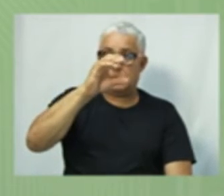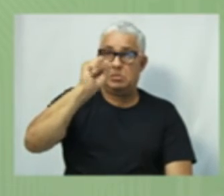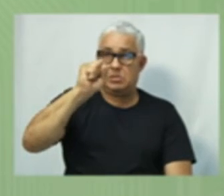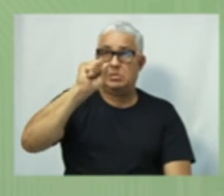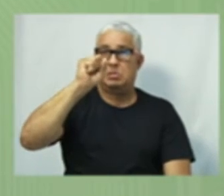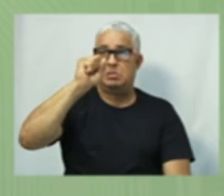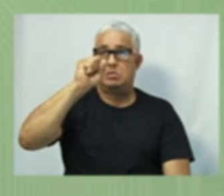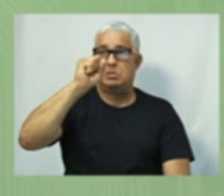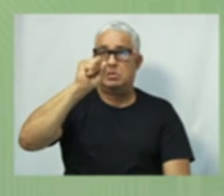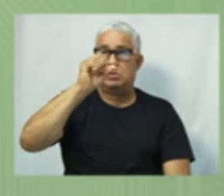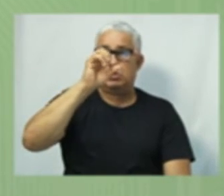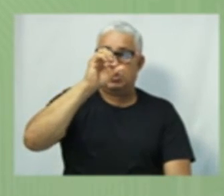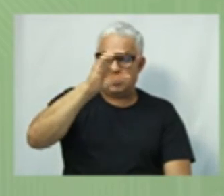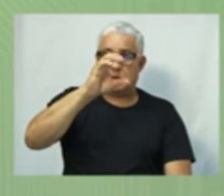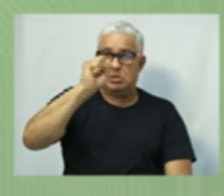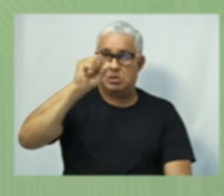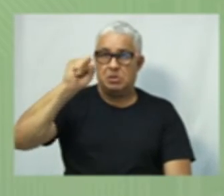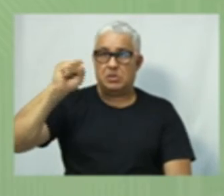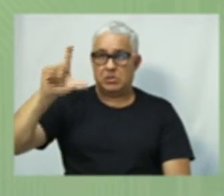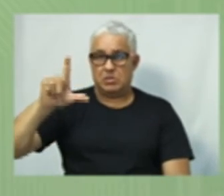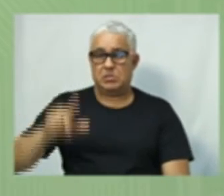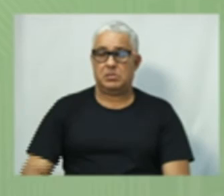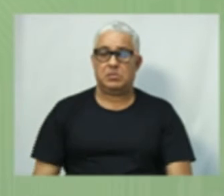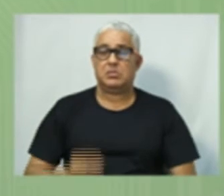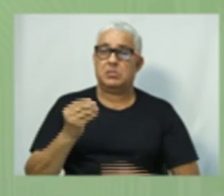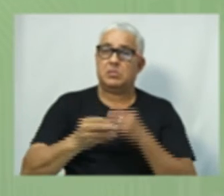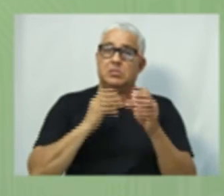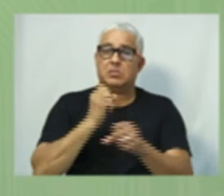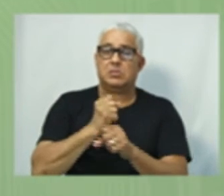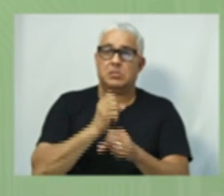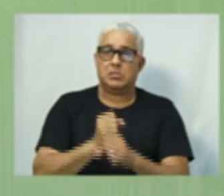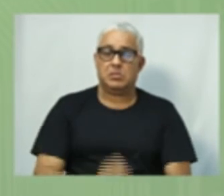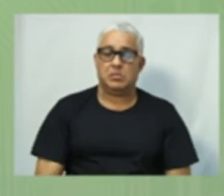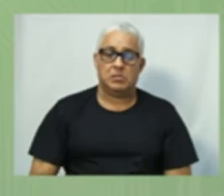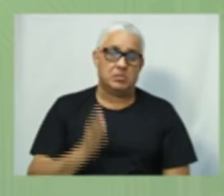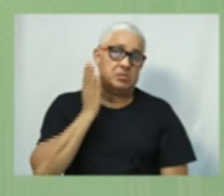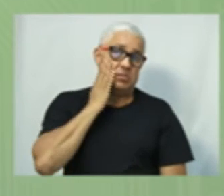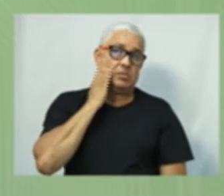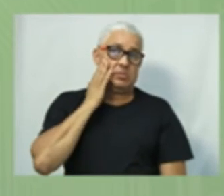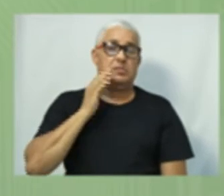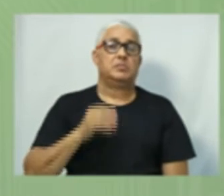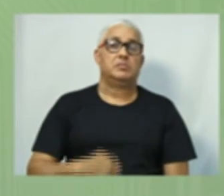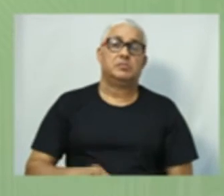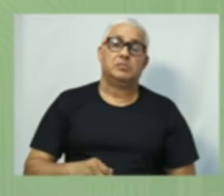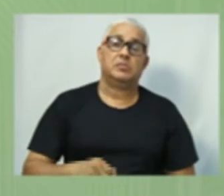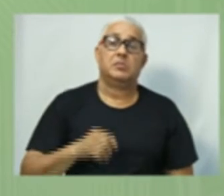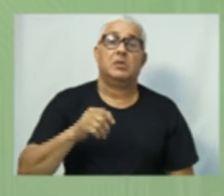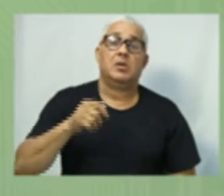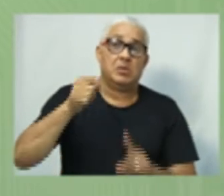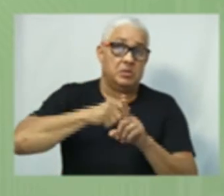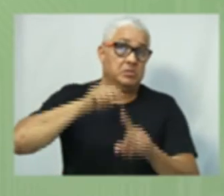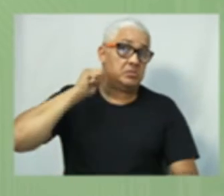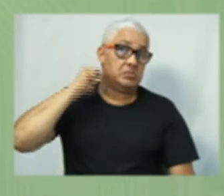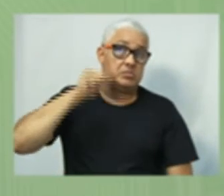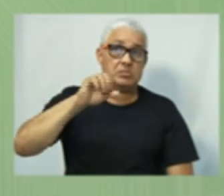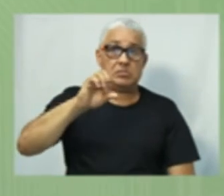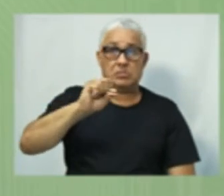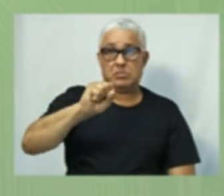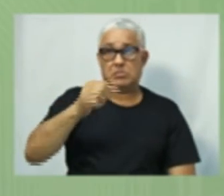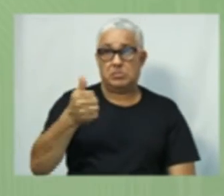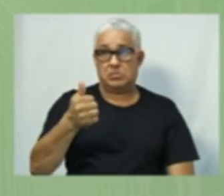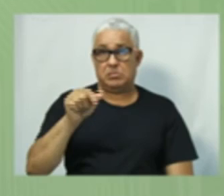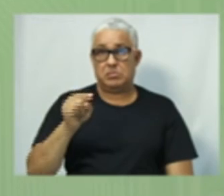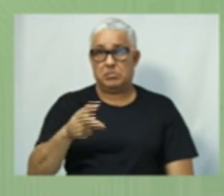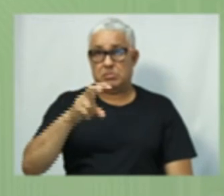Vamos ver como calculamos eles? Já que sabemos quais são os valores de abril, que é 81.500,